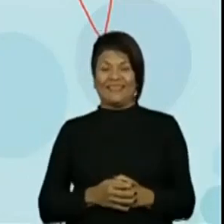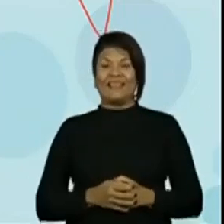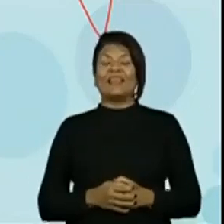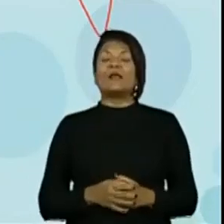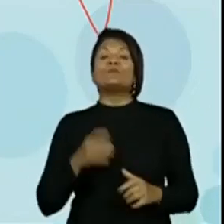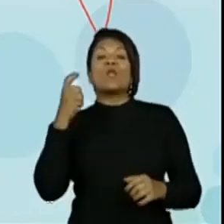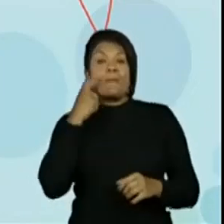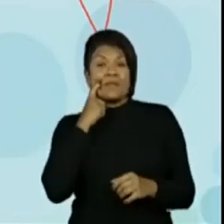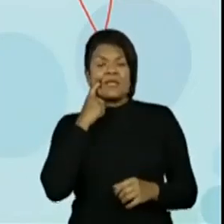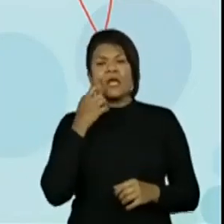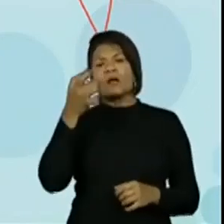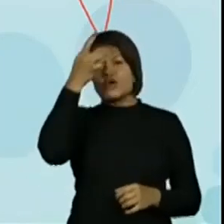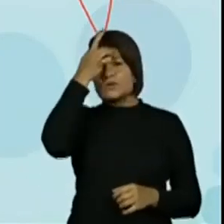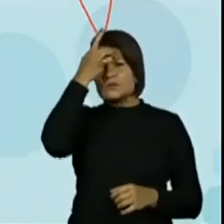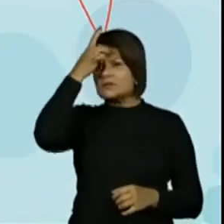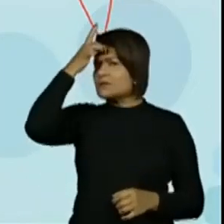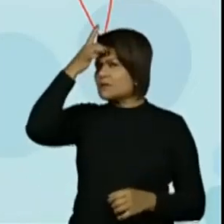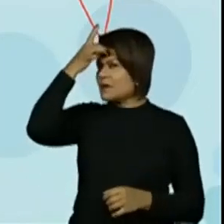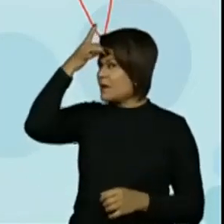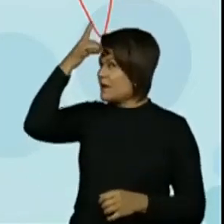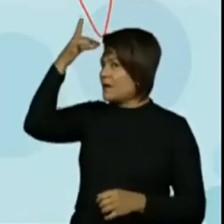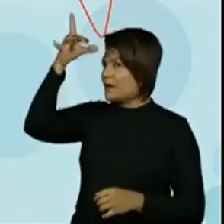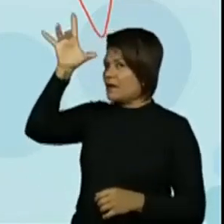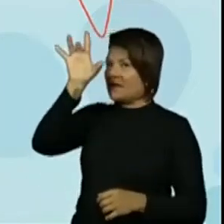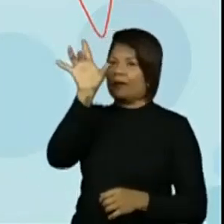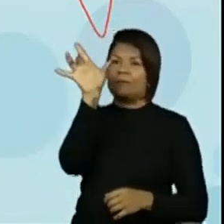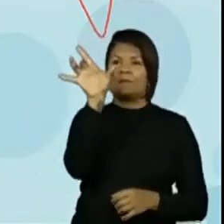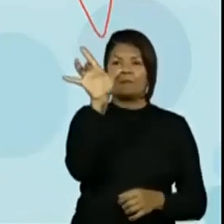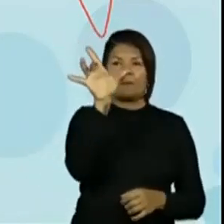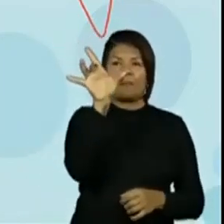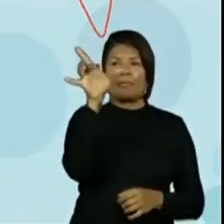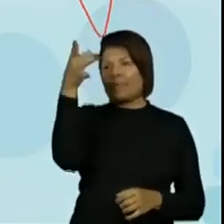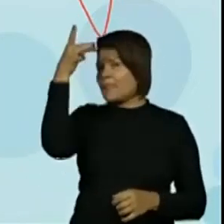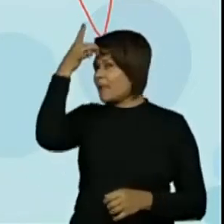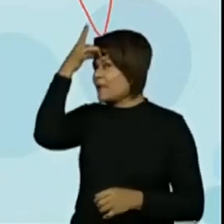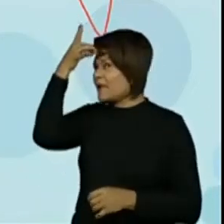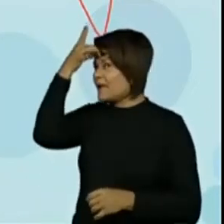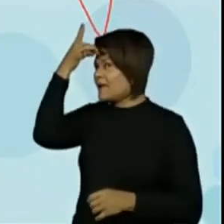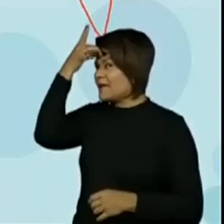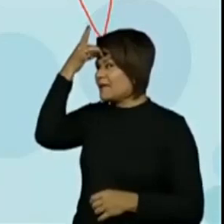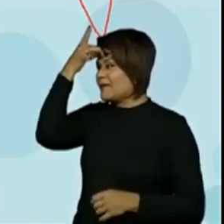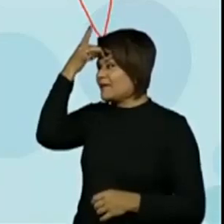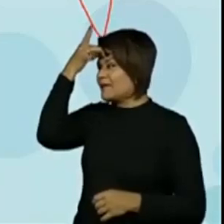Miriam, consciência. Como que a gente diz consciência em Libras para o pessoal?